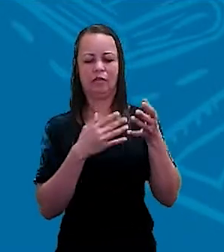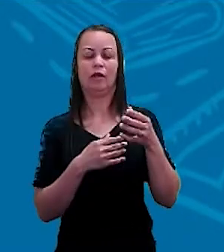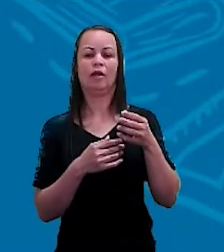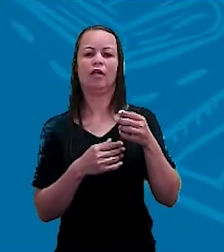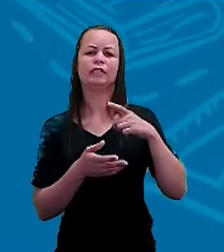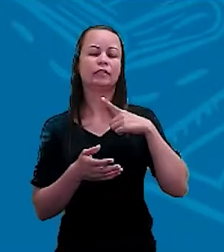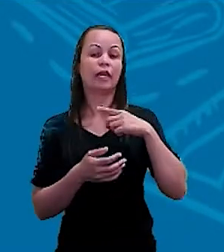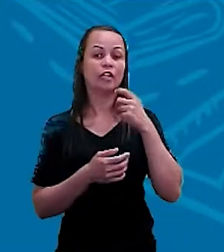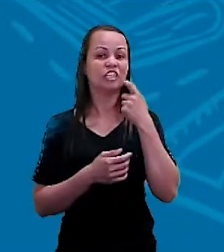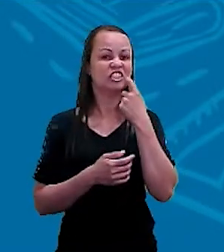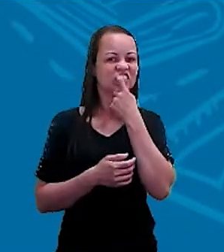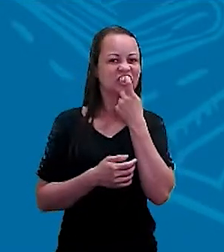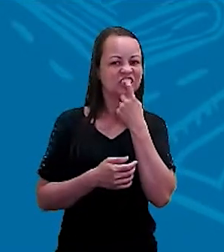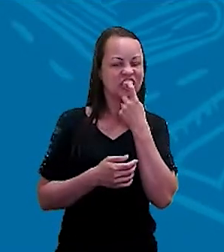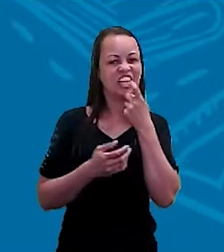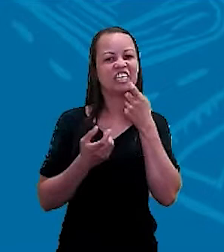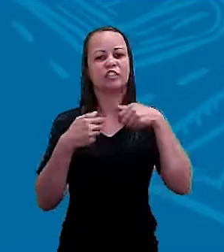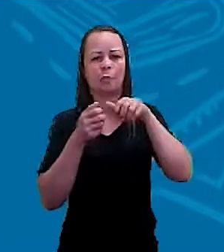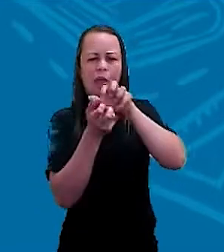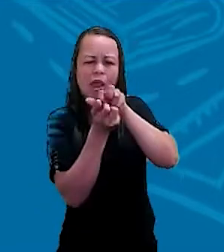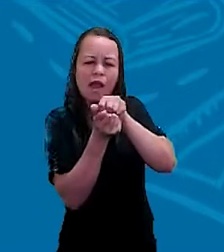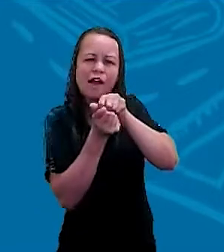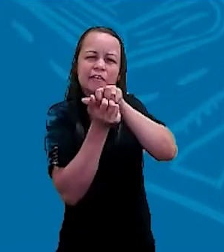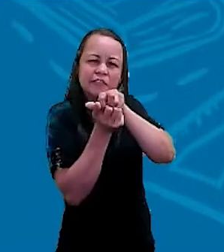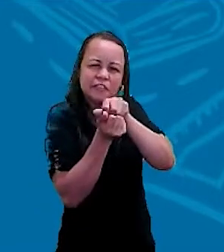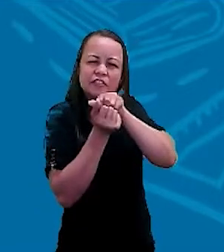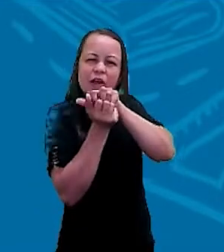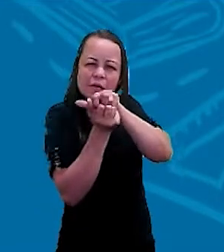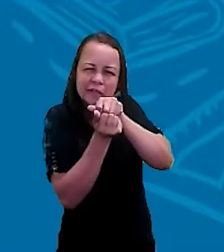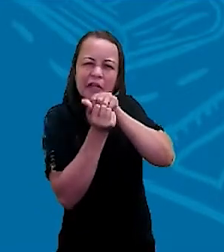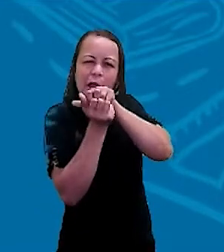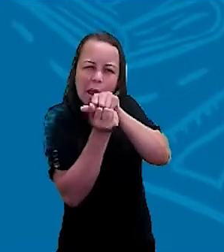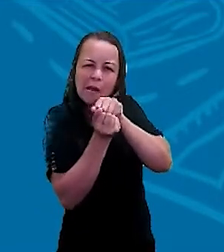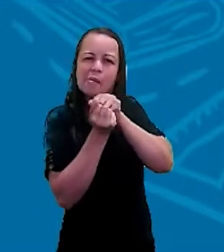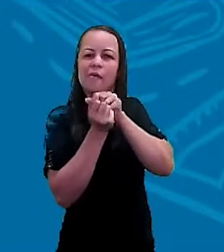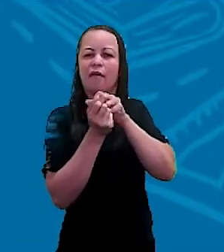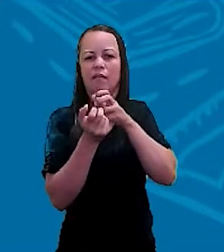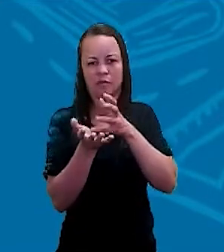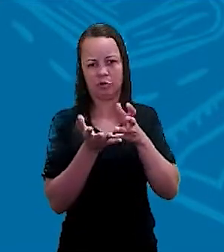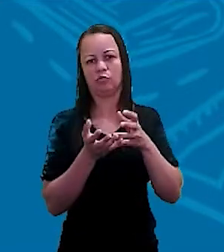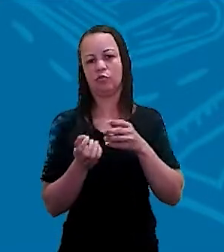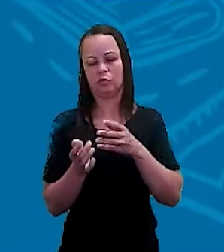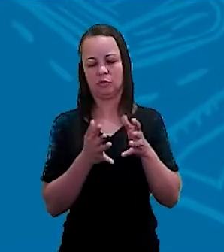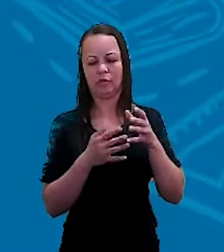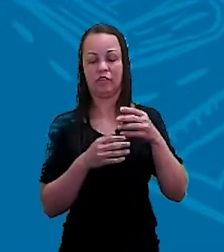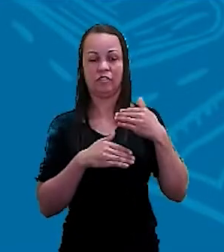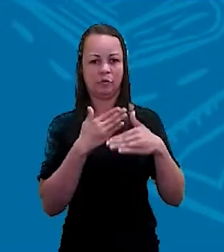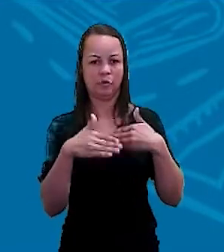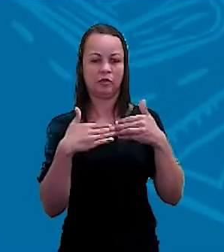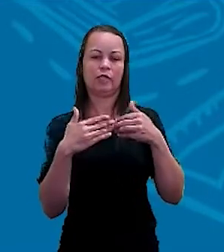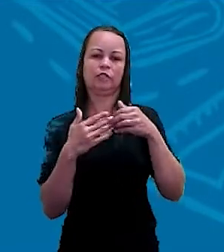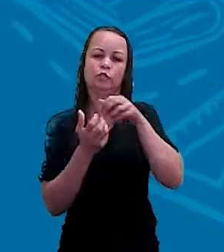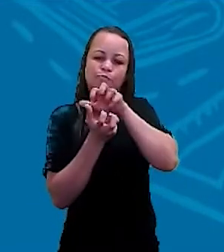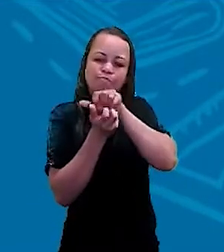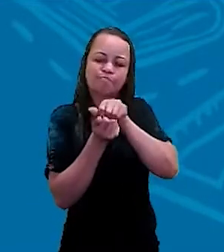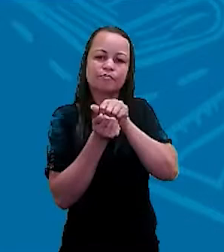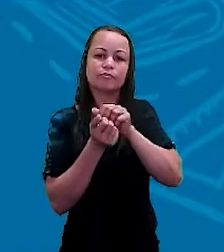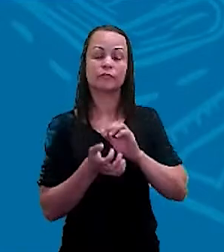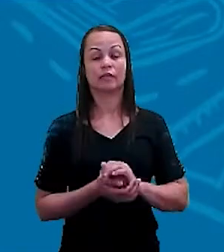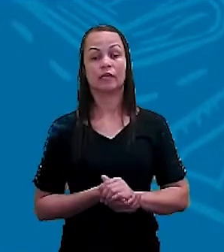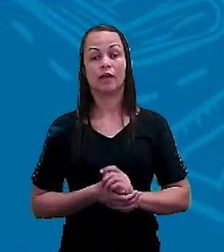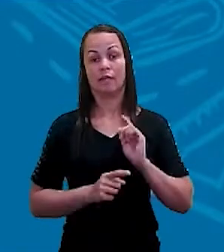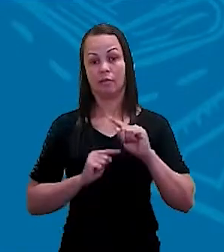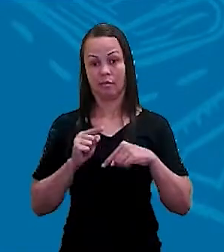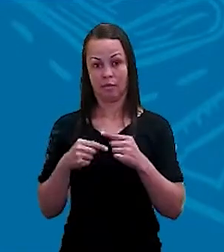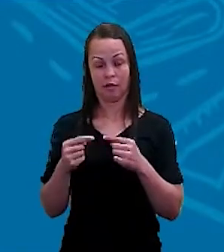petialina, os dentes na ação mecânica, ou seja, na digestão mecânica, de começar a quebrar através do processo da mastigação, depois